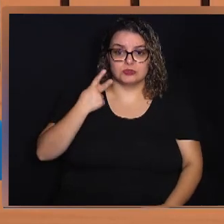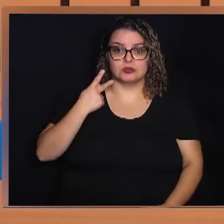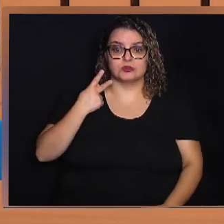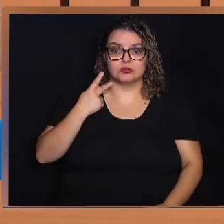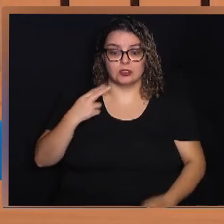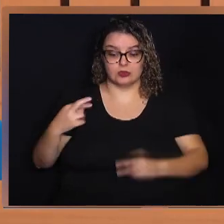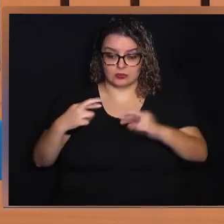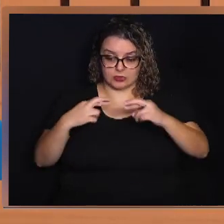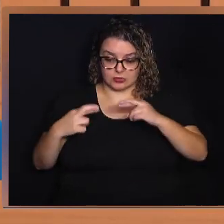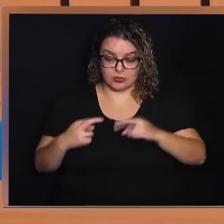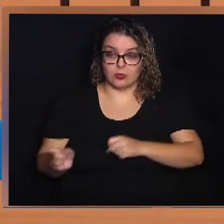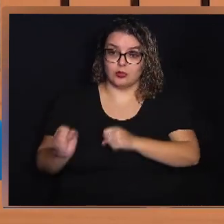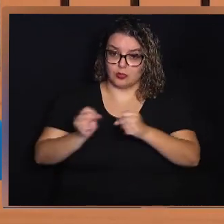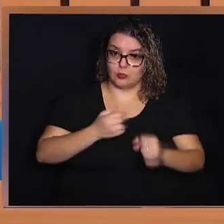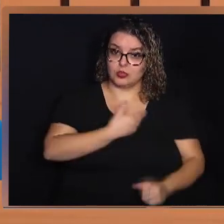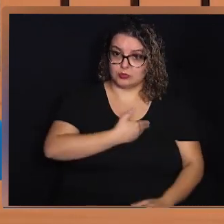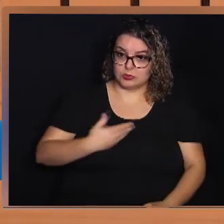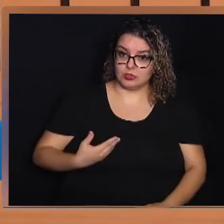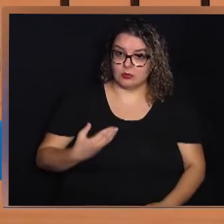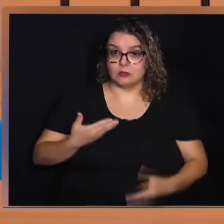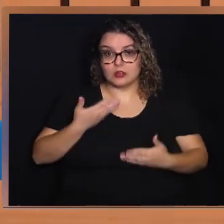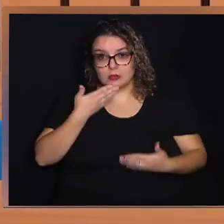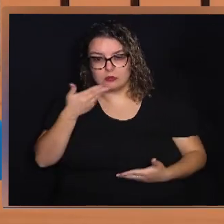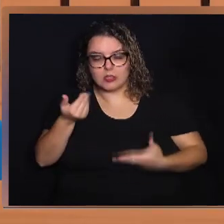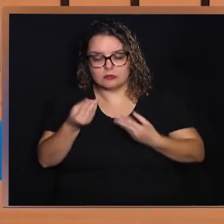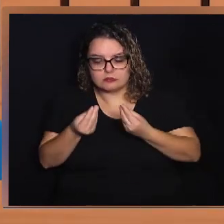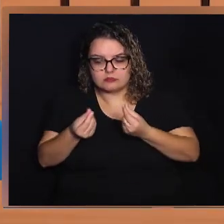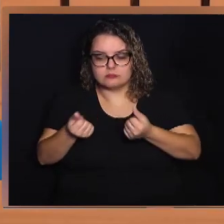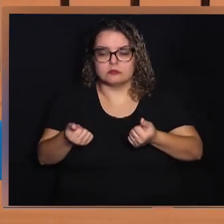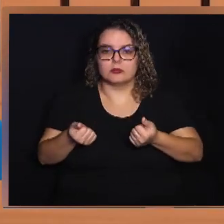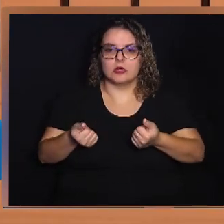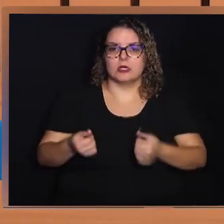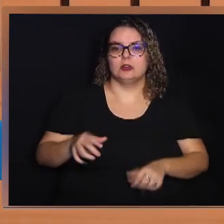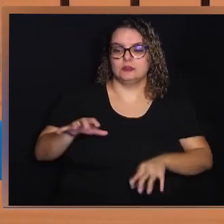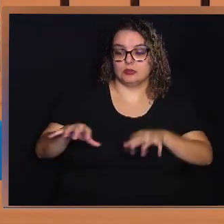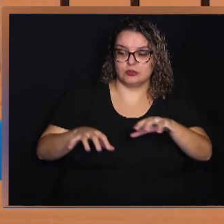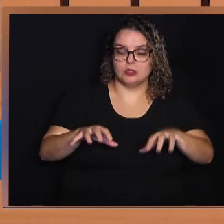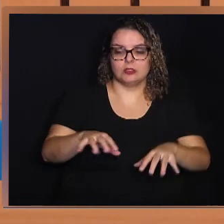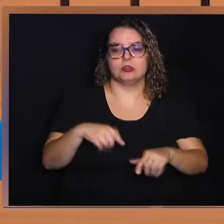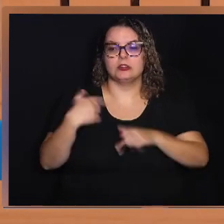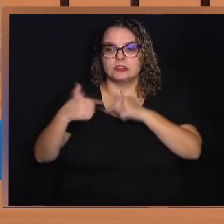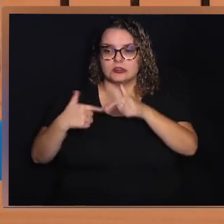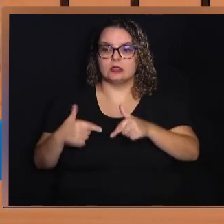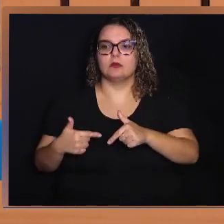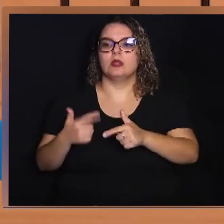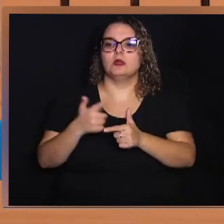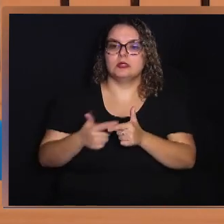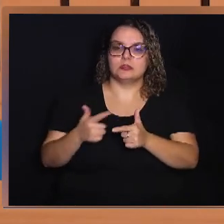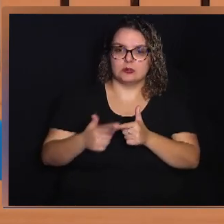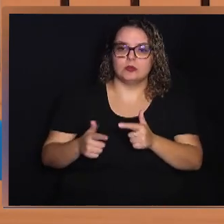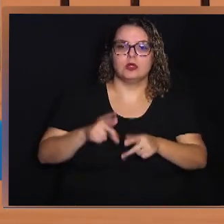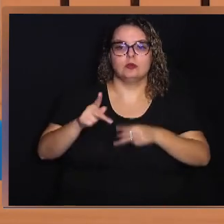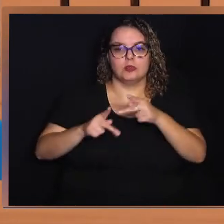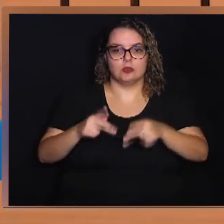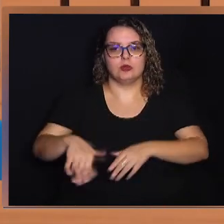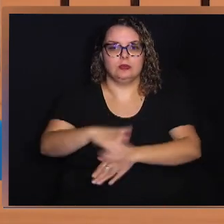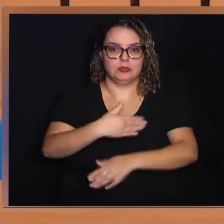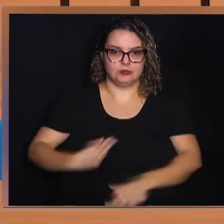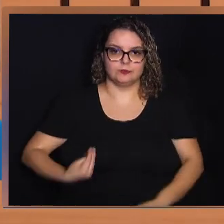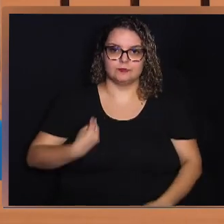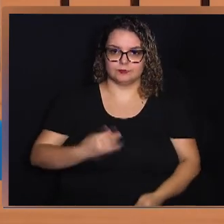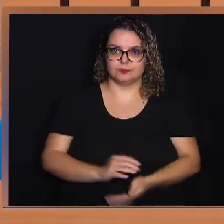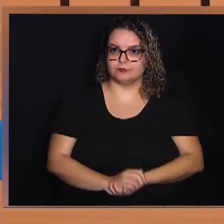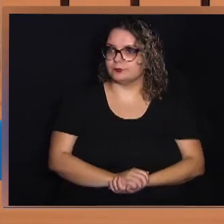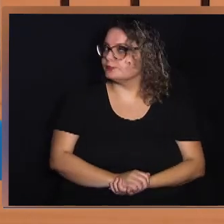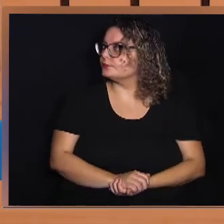enquanto nós vereadores que fiscalizamos o POD público para ir aperfeiçoando esses mecanismos esses órgãos que hoje trabalham com essa problemática da